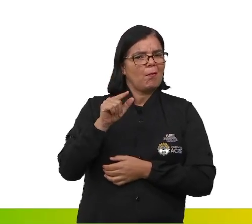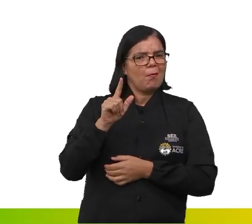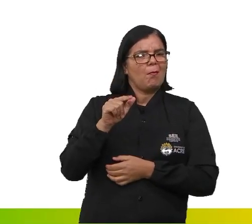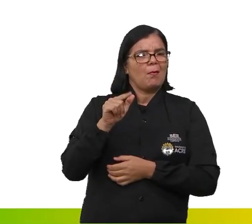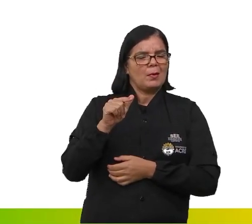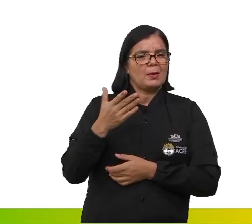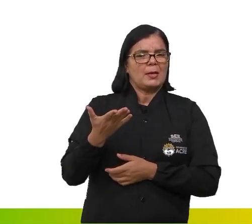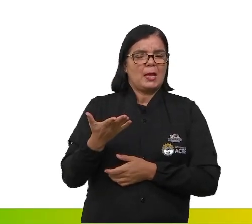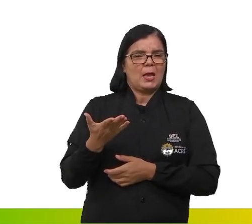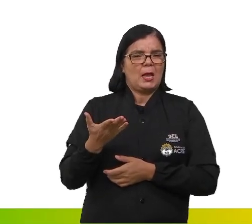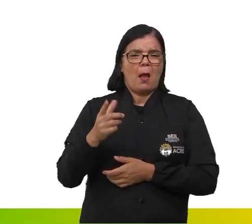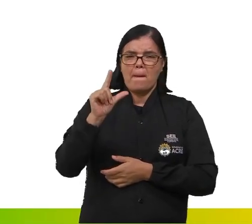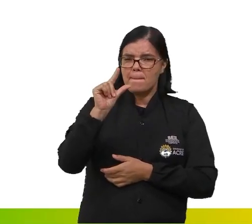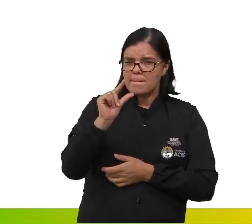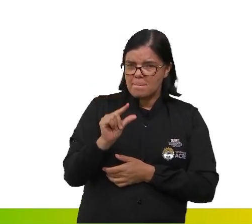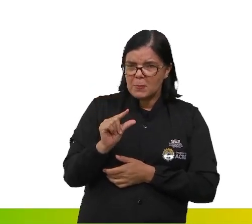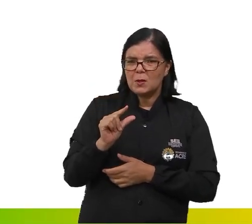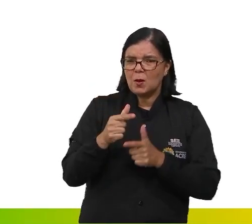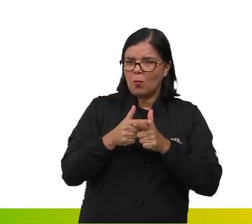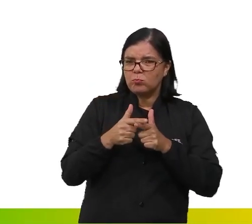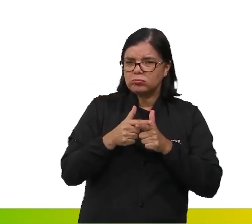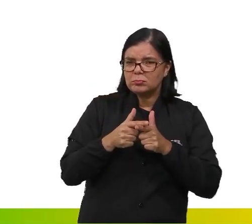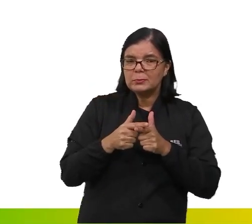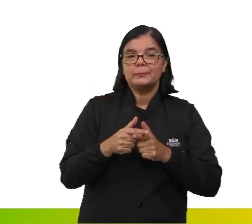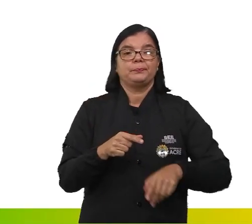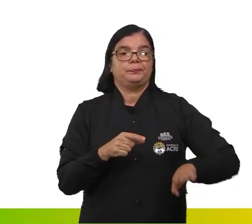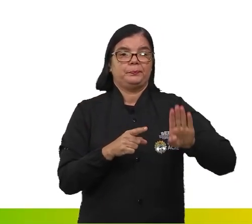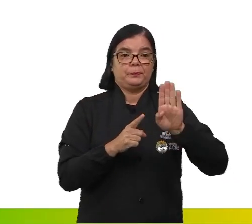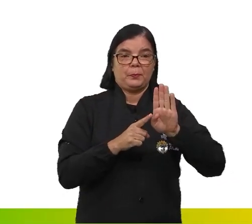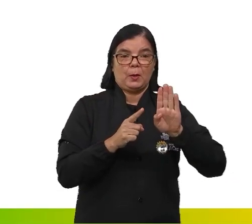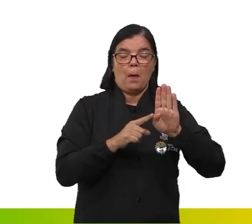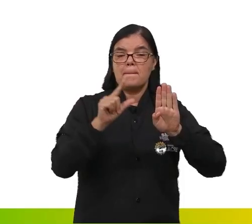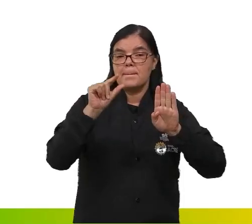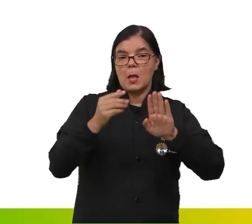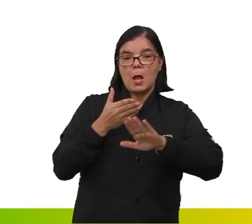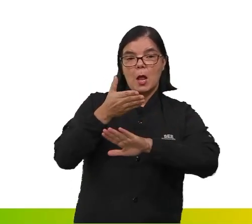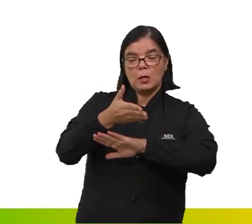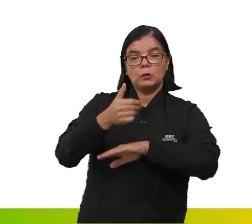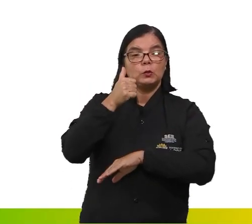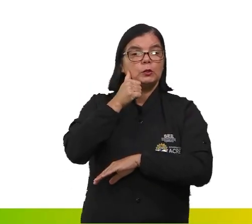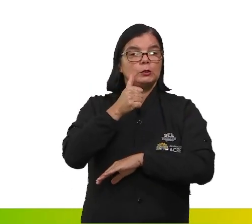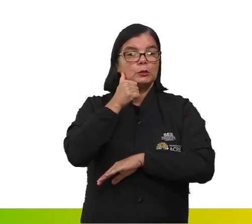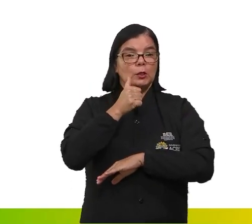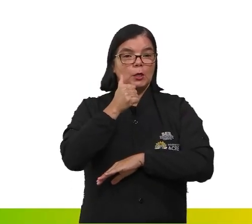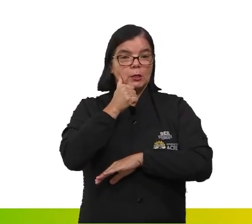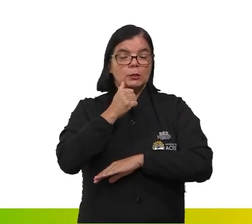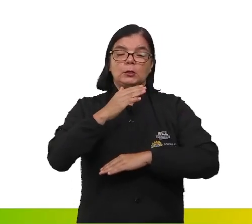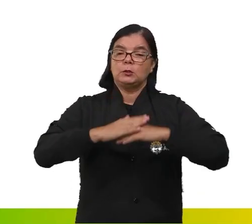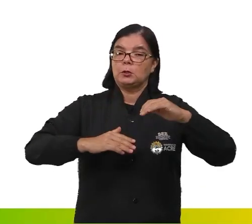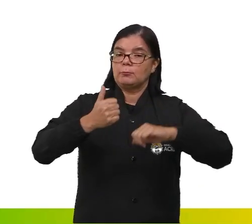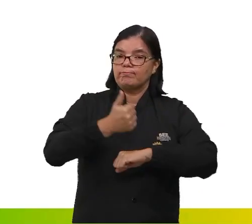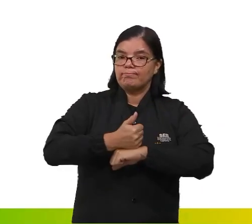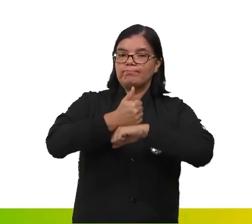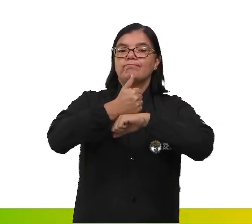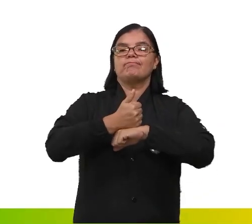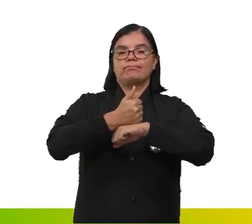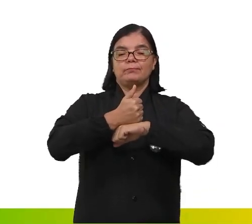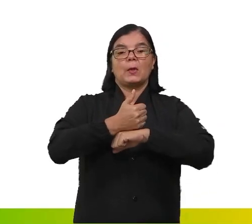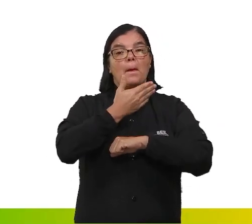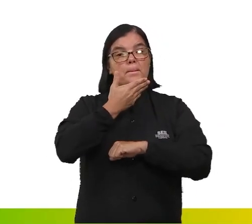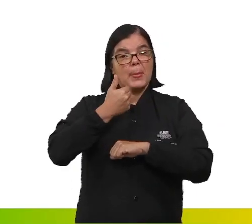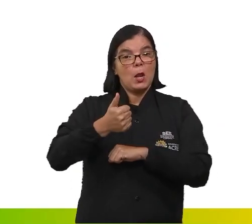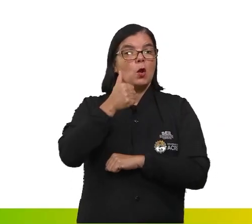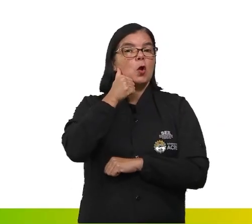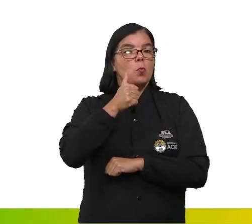vai minorar a situação? Letra B, menor acesso das mulheres a cargos de liderança. Então, é melhor